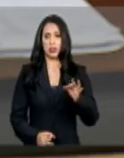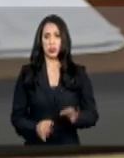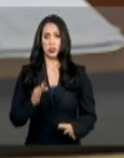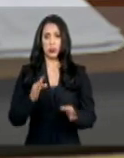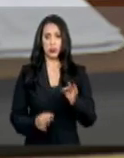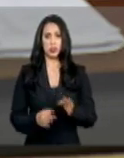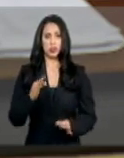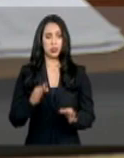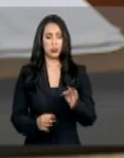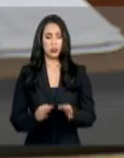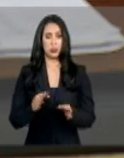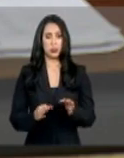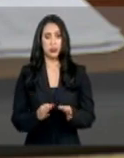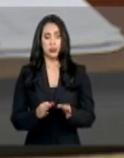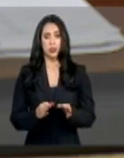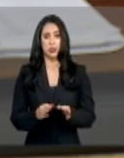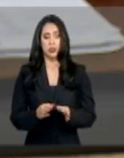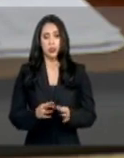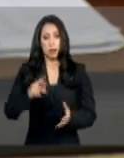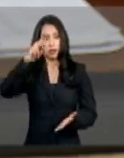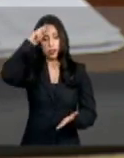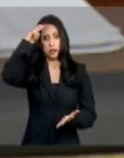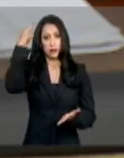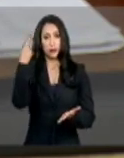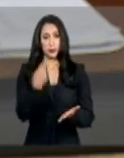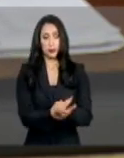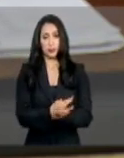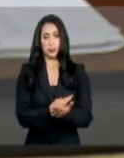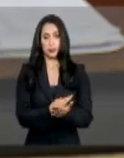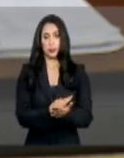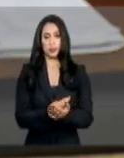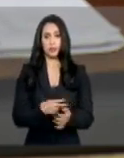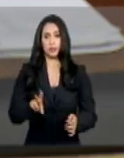impõe o respeito a instrumentalidade